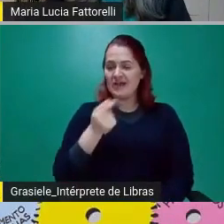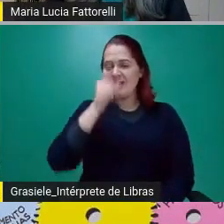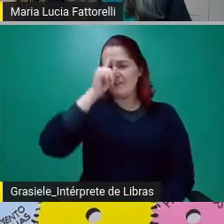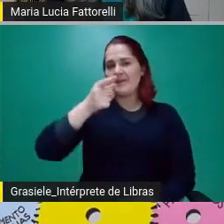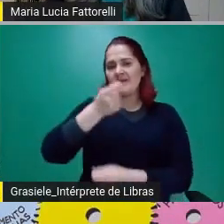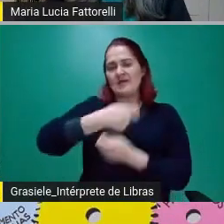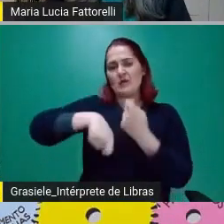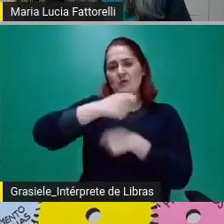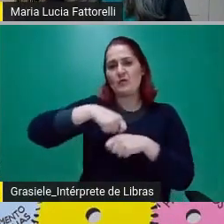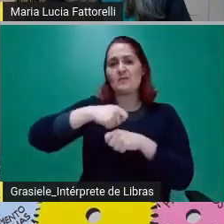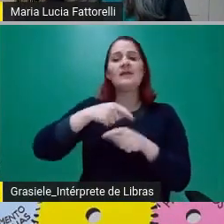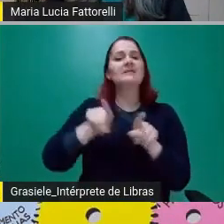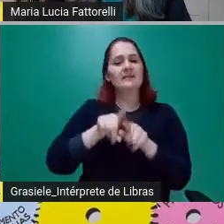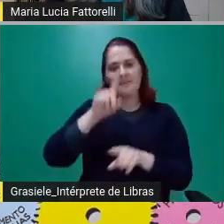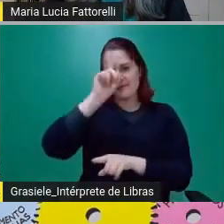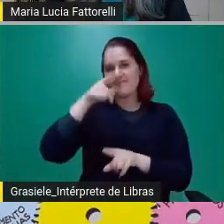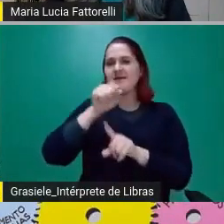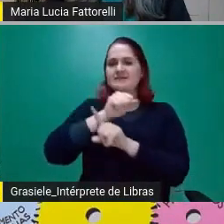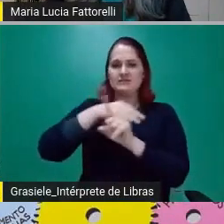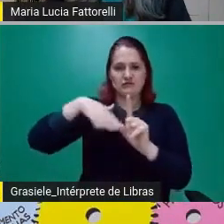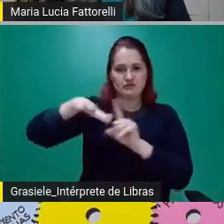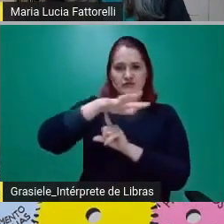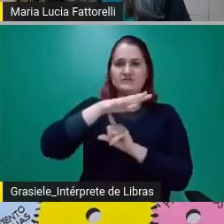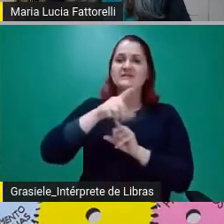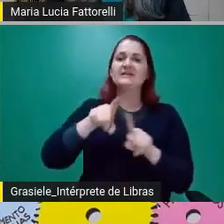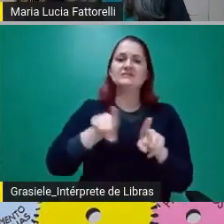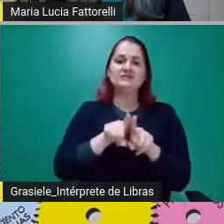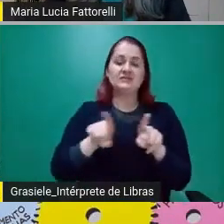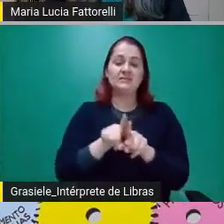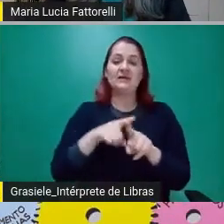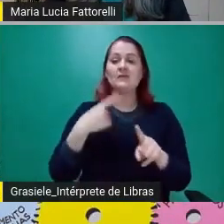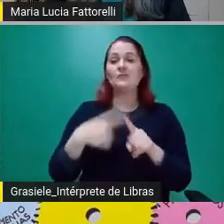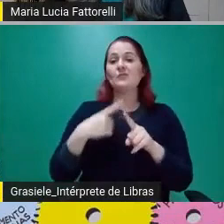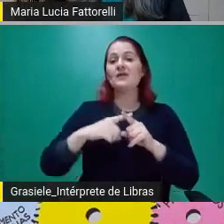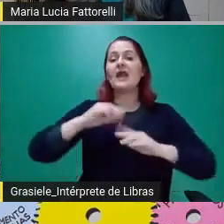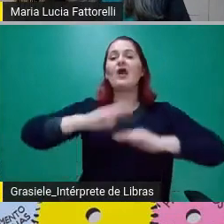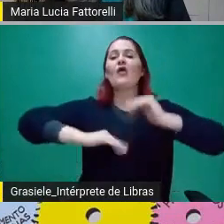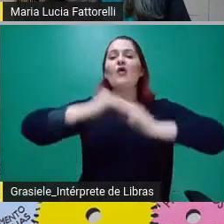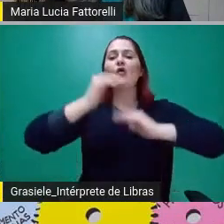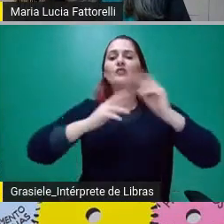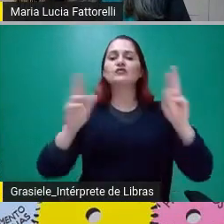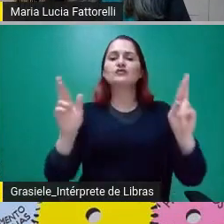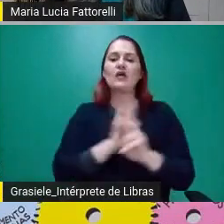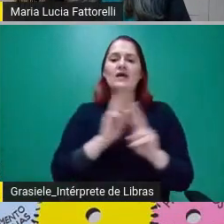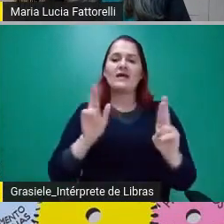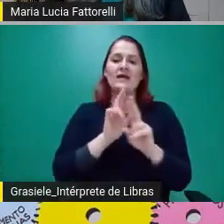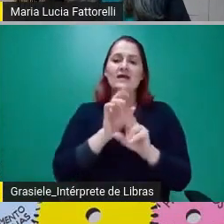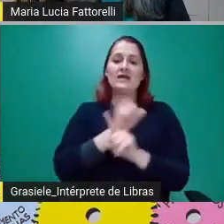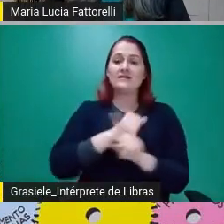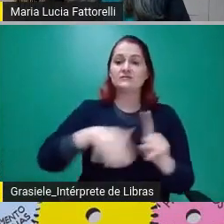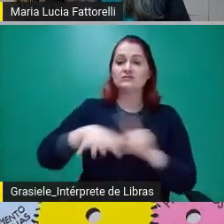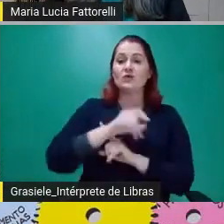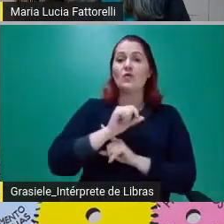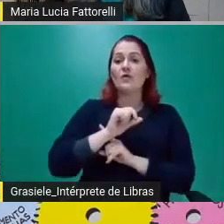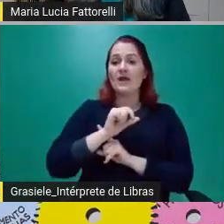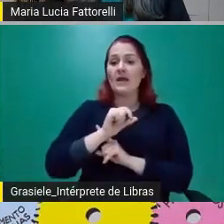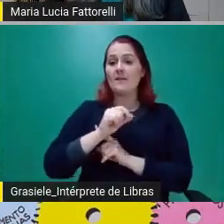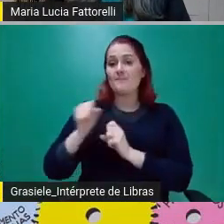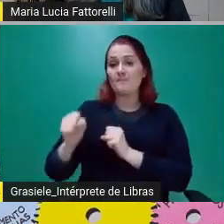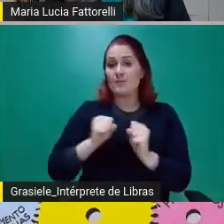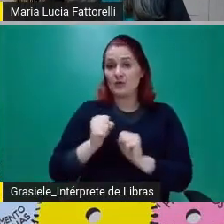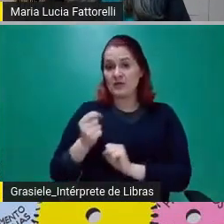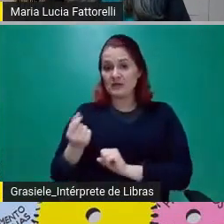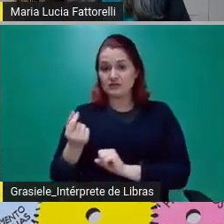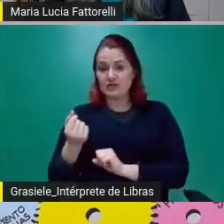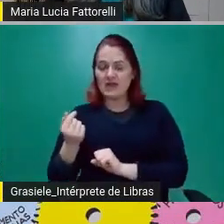de modo a conjugar os seus interesses de classe com o desenvolvimento da produção capitalista, né? Então,